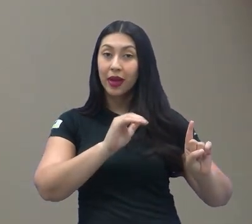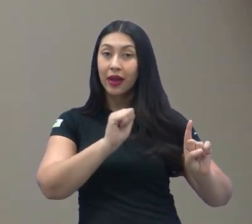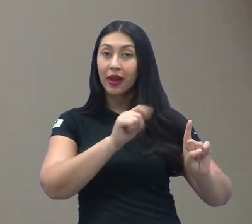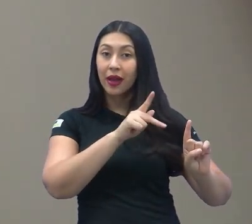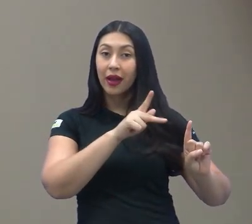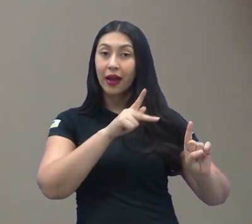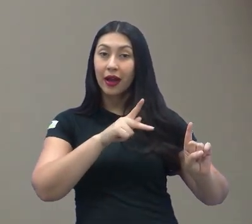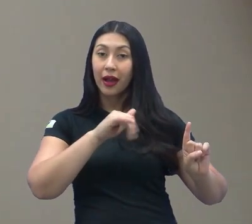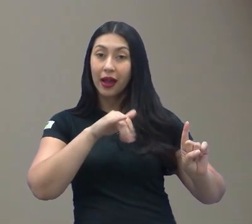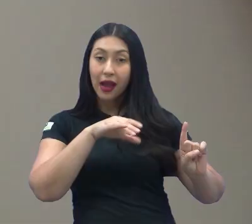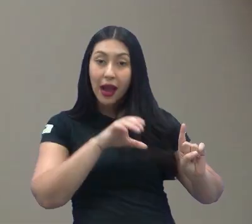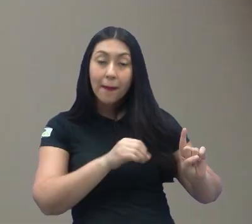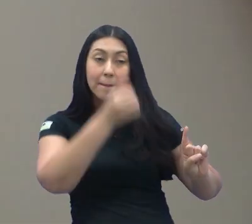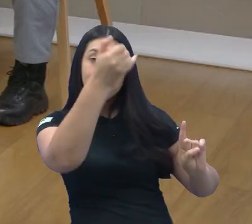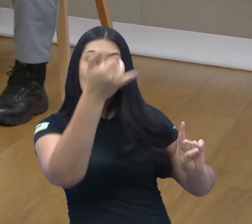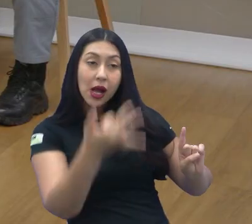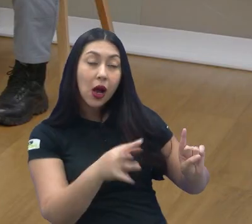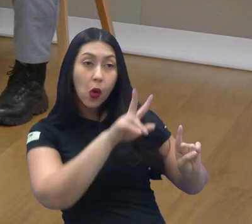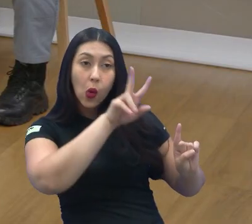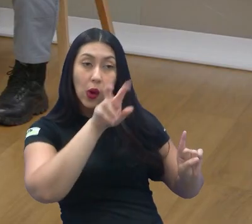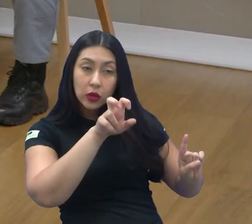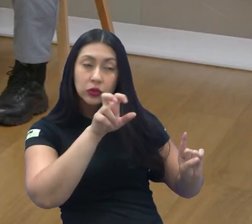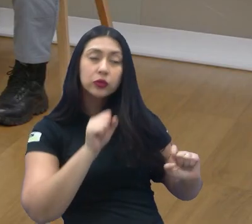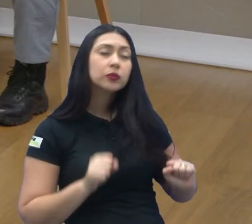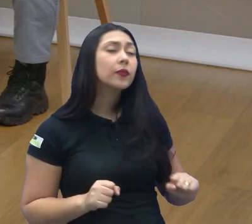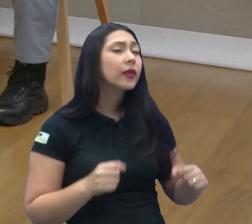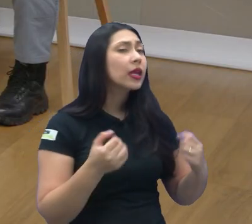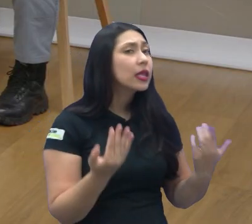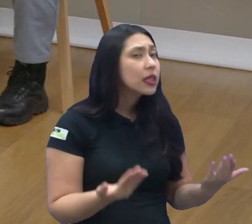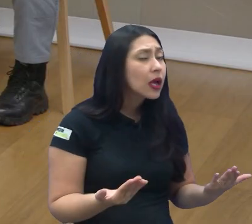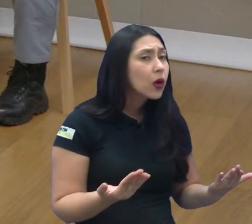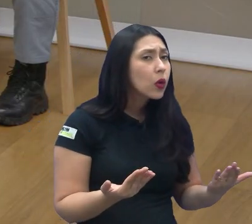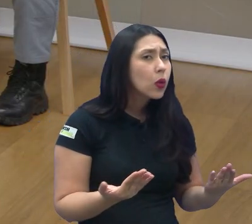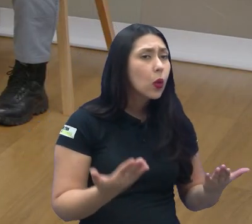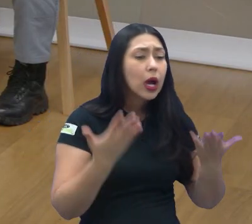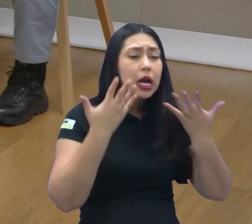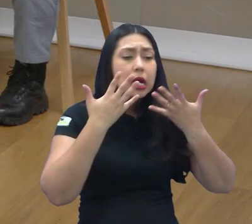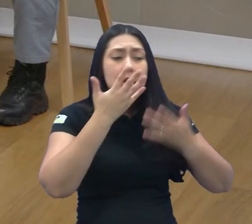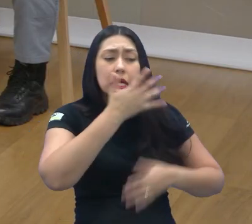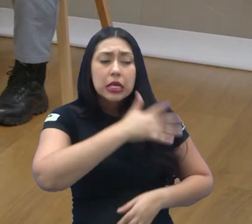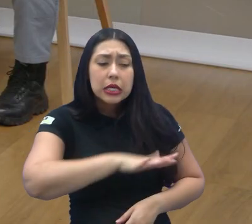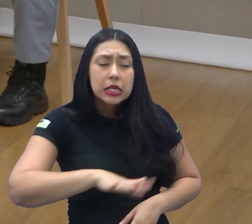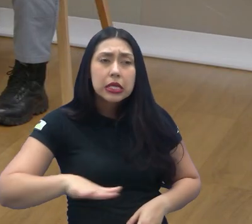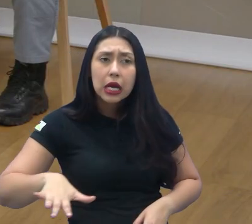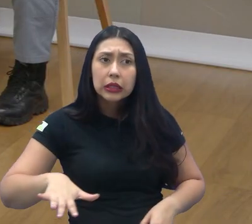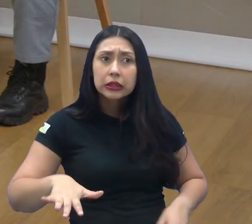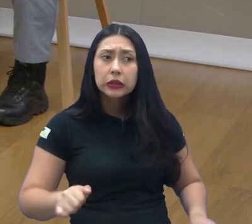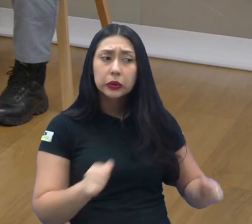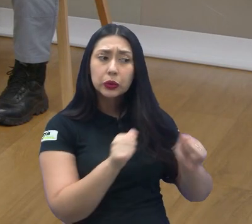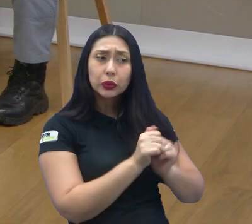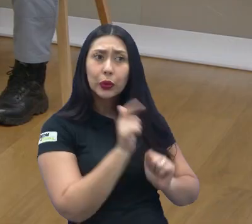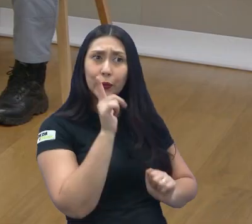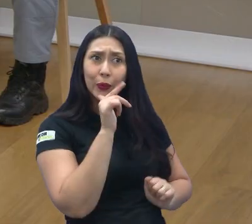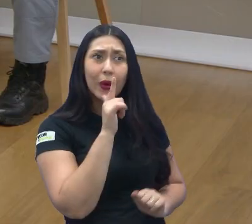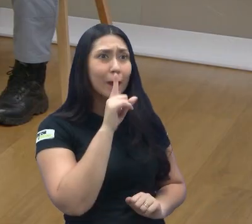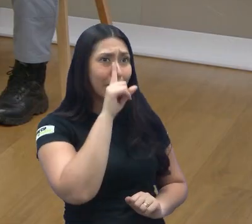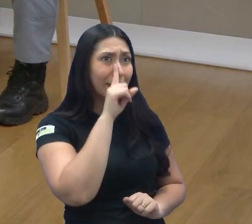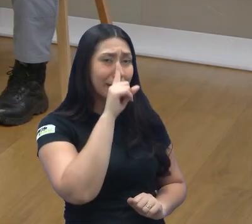esse tema tão importante. Tenente, criança e água, sempre perigo, né? Sim, sempre